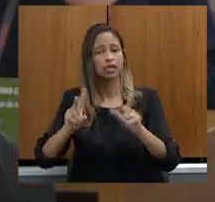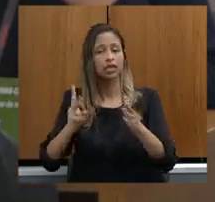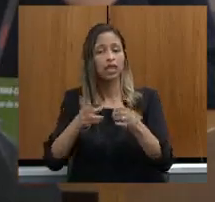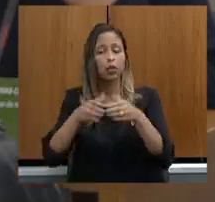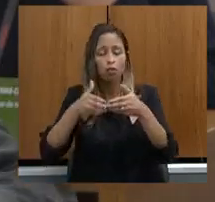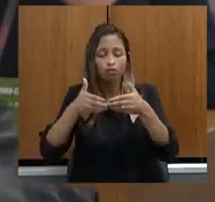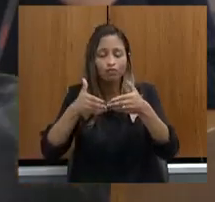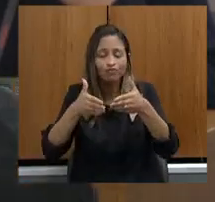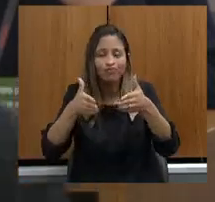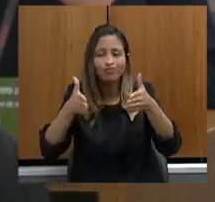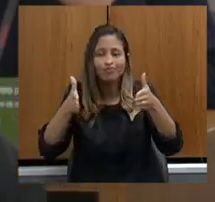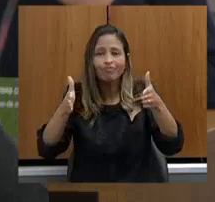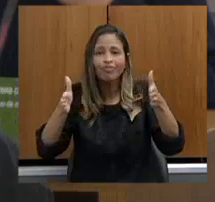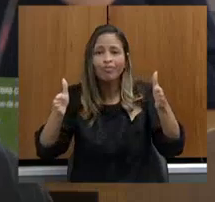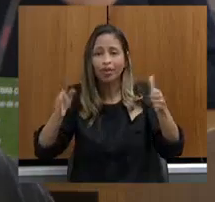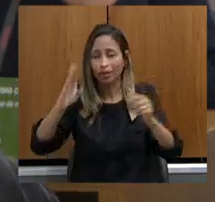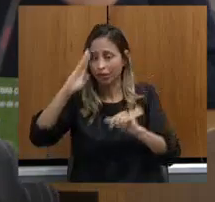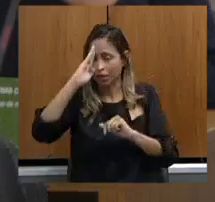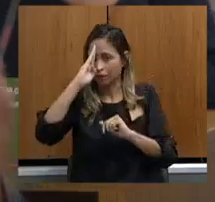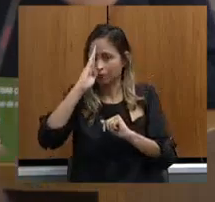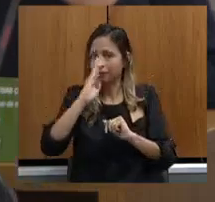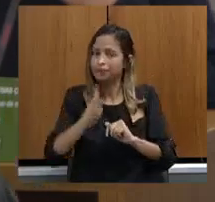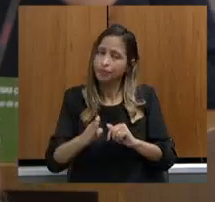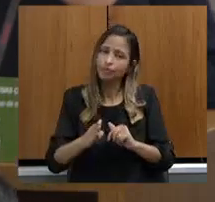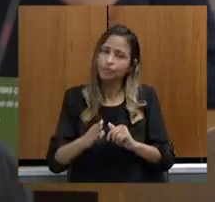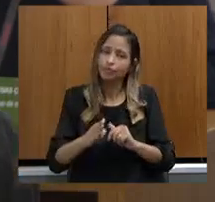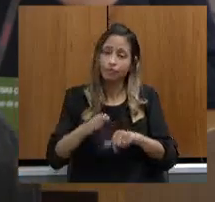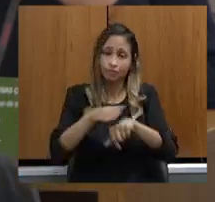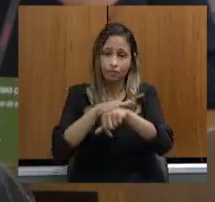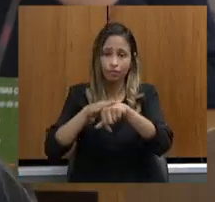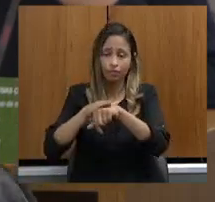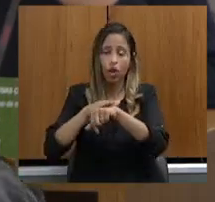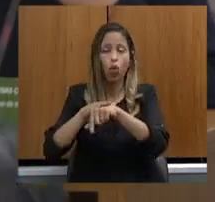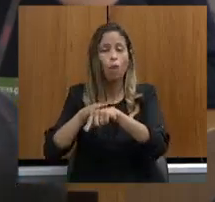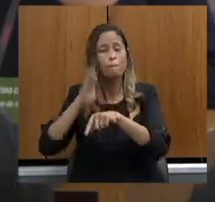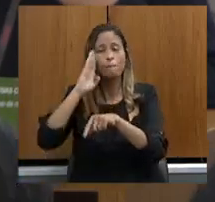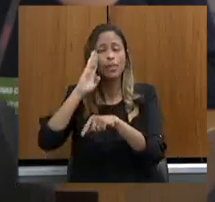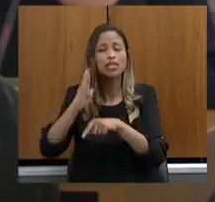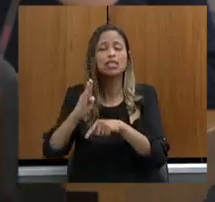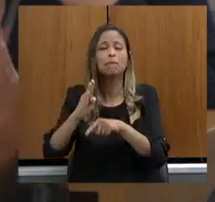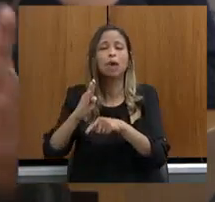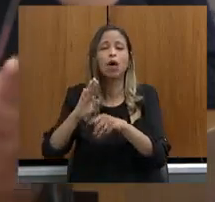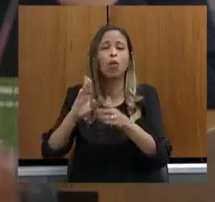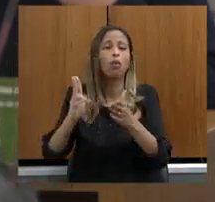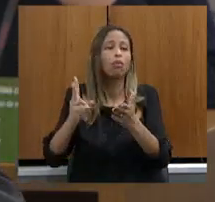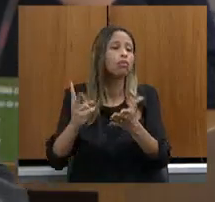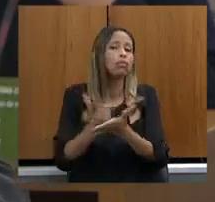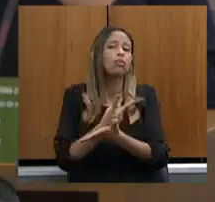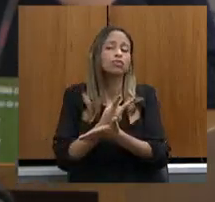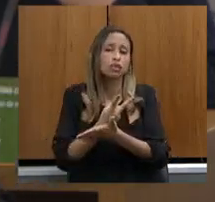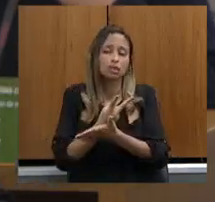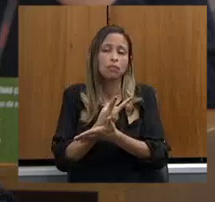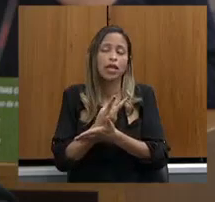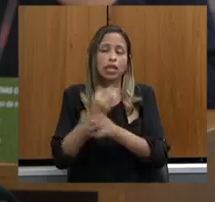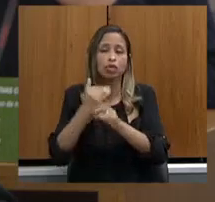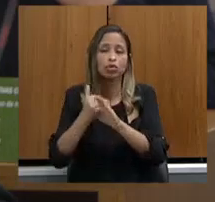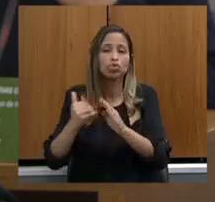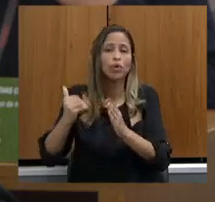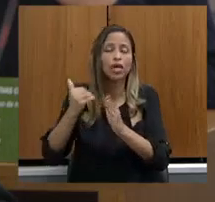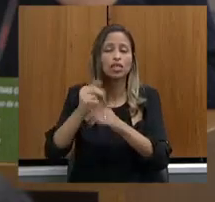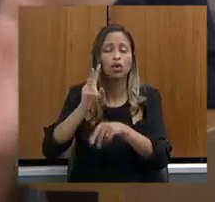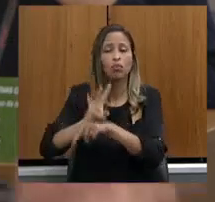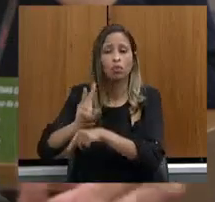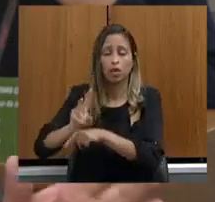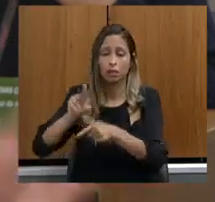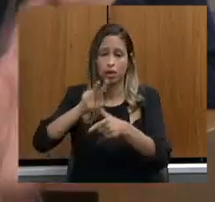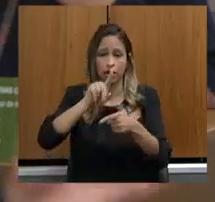campo enorme e o principal que é discutir os fundamentos efetivos da superação da crise